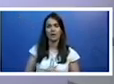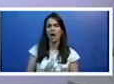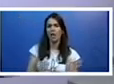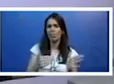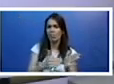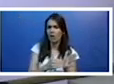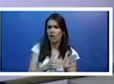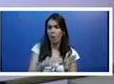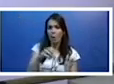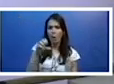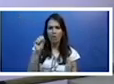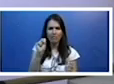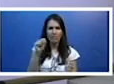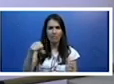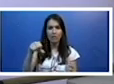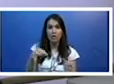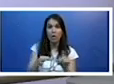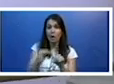suficiente.